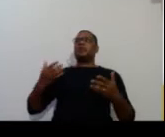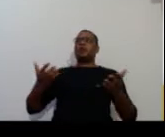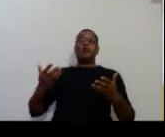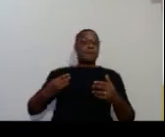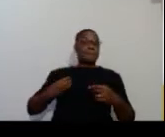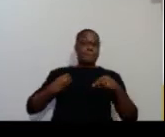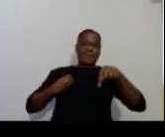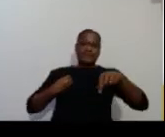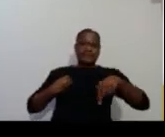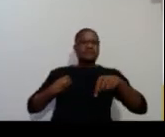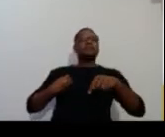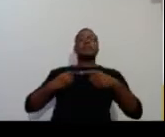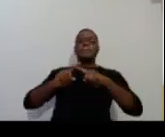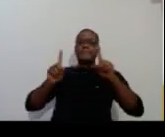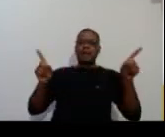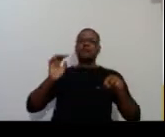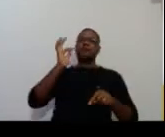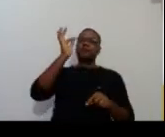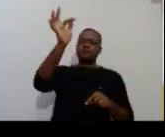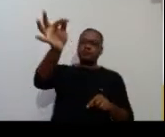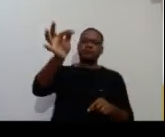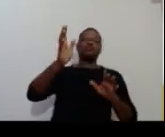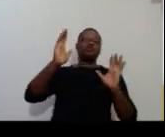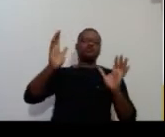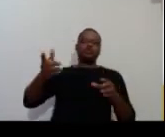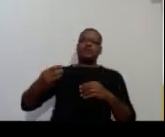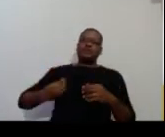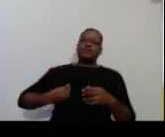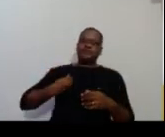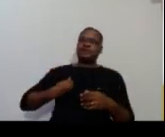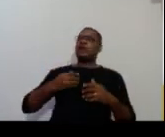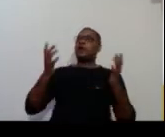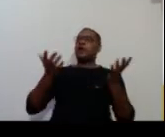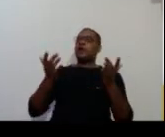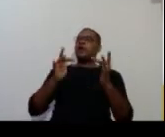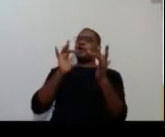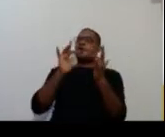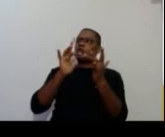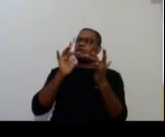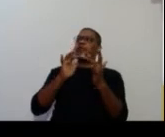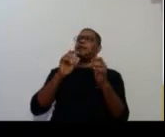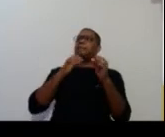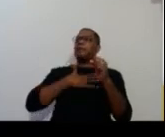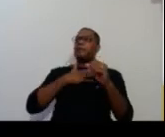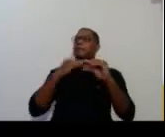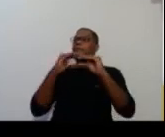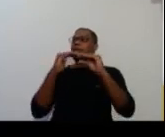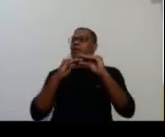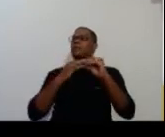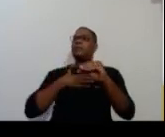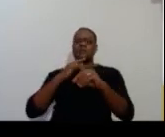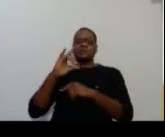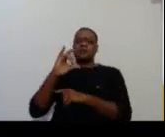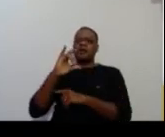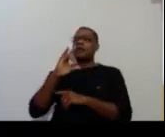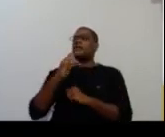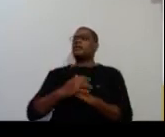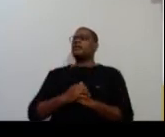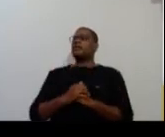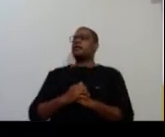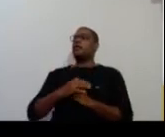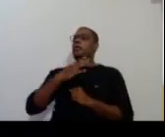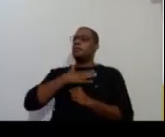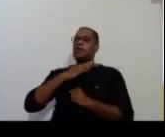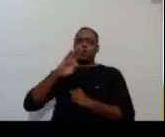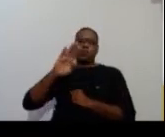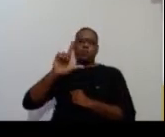parte da nossa vida. E essas são minhas redes, Vitor, pode colocar meu e-mail, meu Instagram, o meu blog, fiquem à